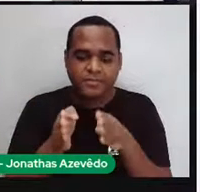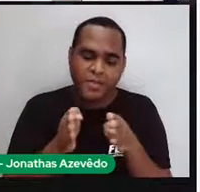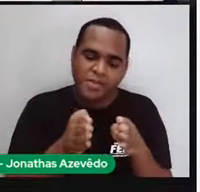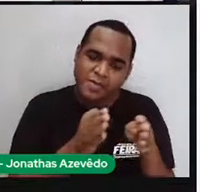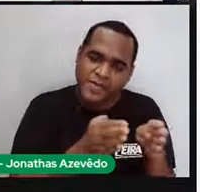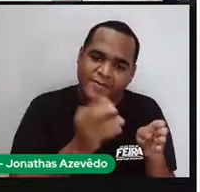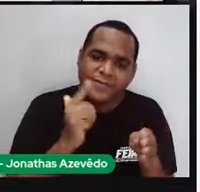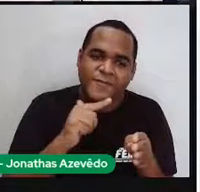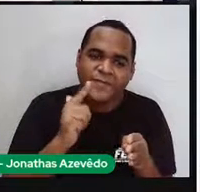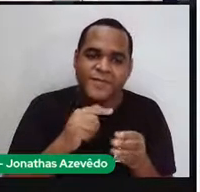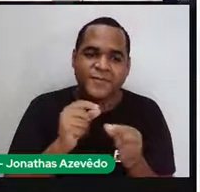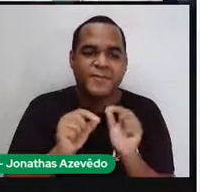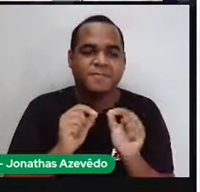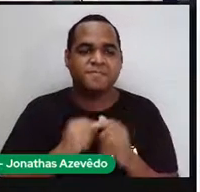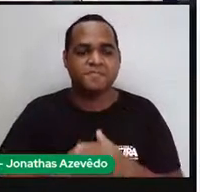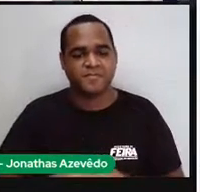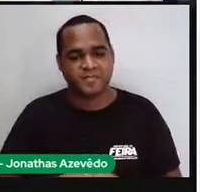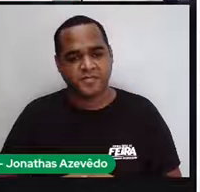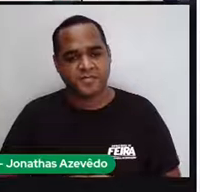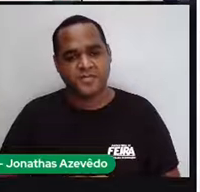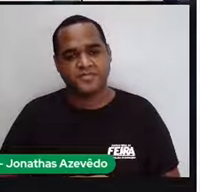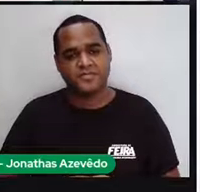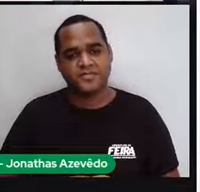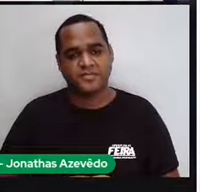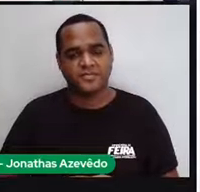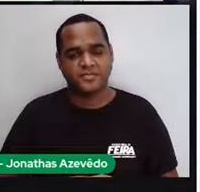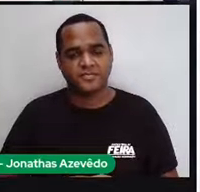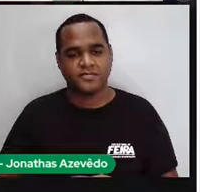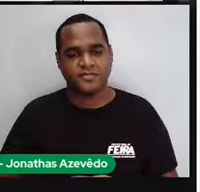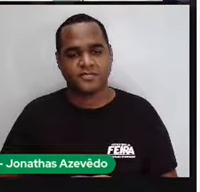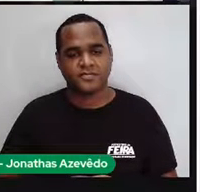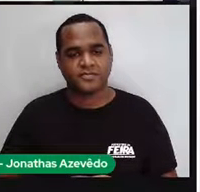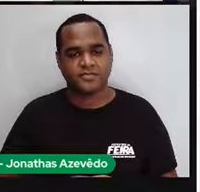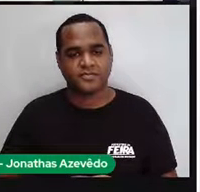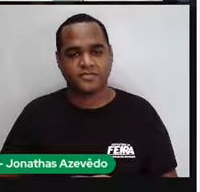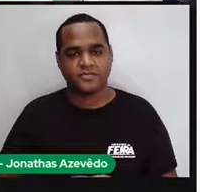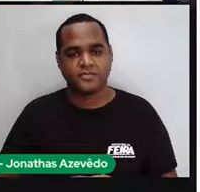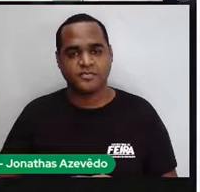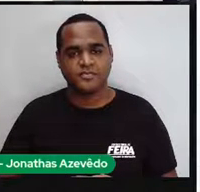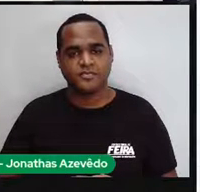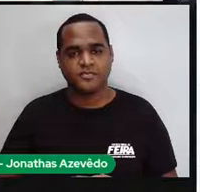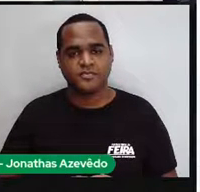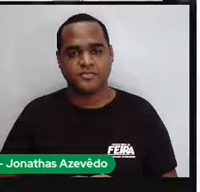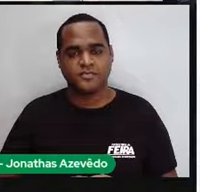E aí E aí